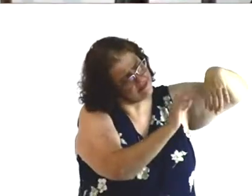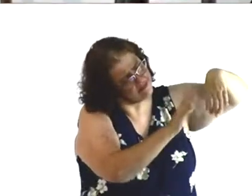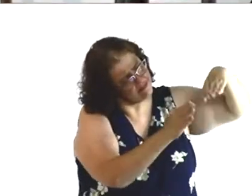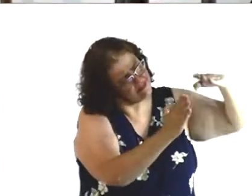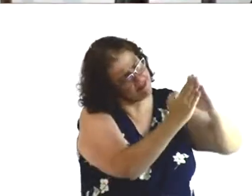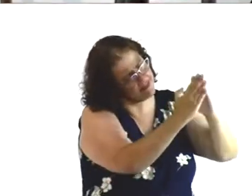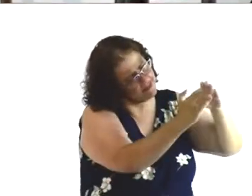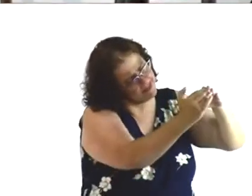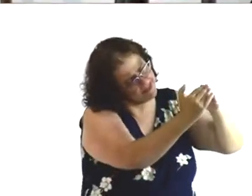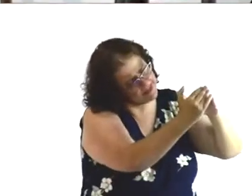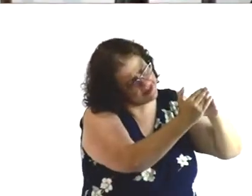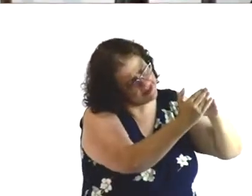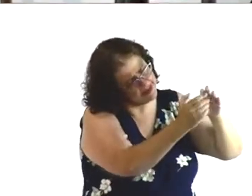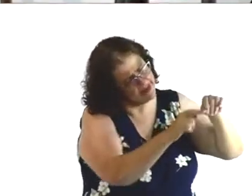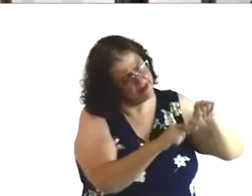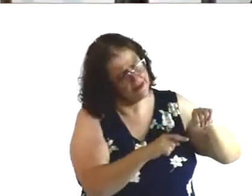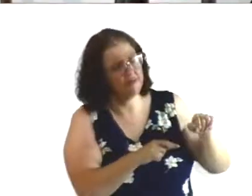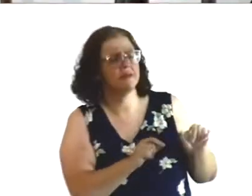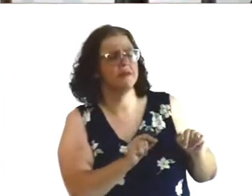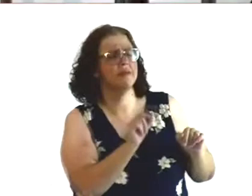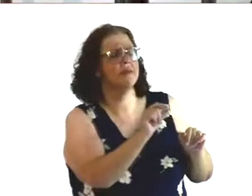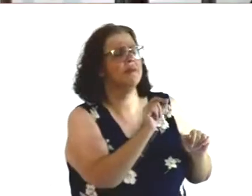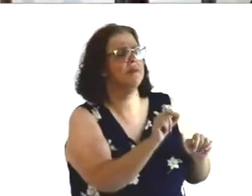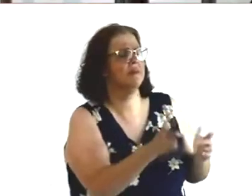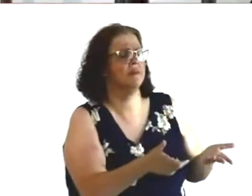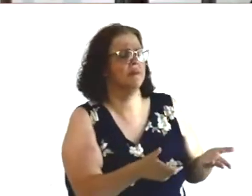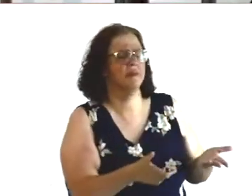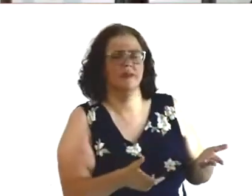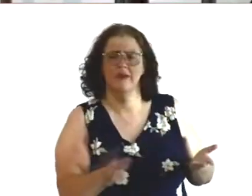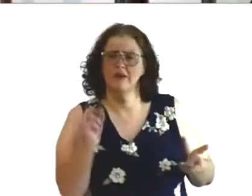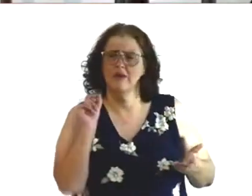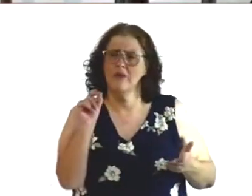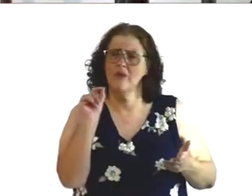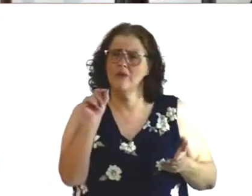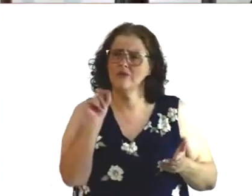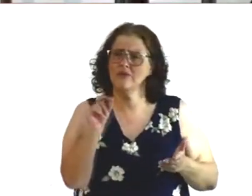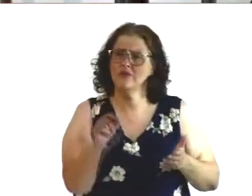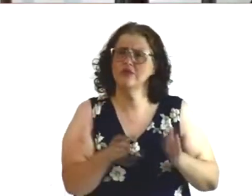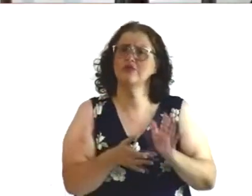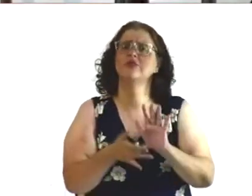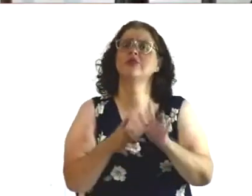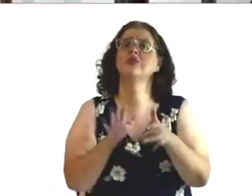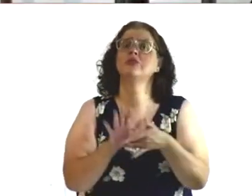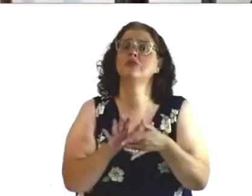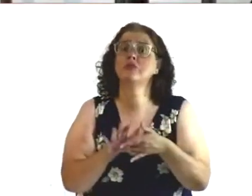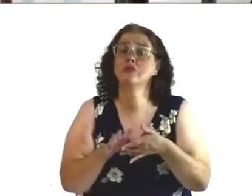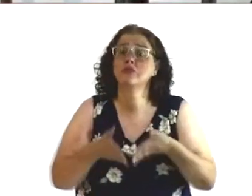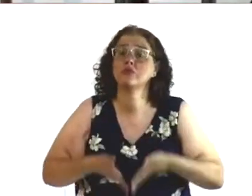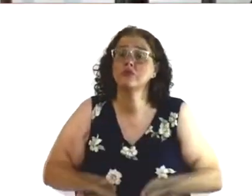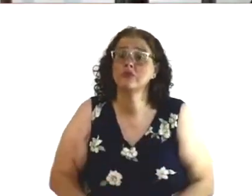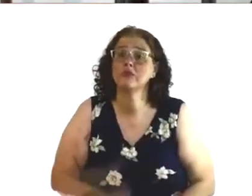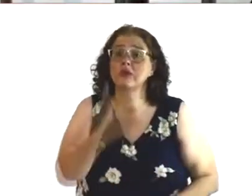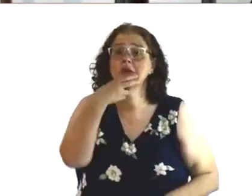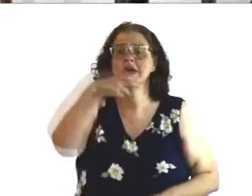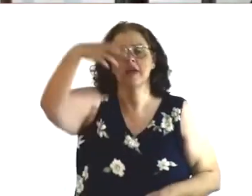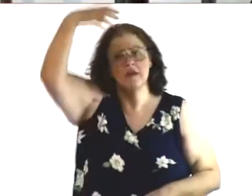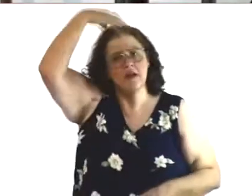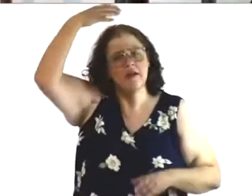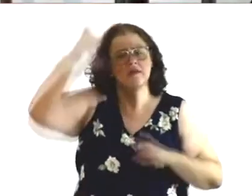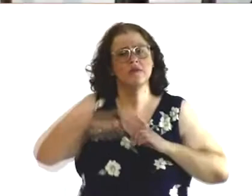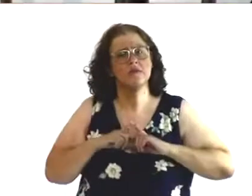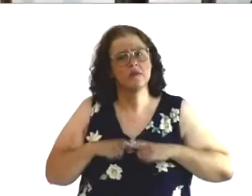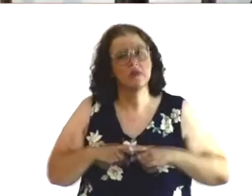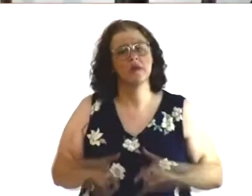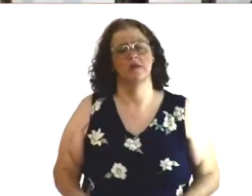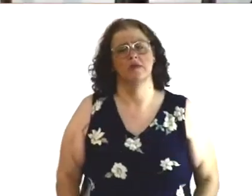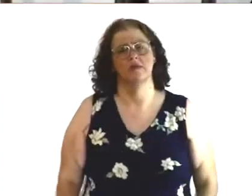crianças, onde está Jesus, o recém-nascido rei dos judeus? Eu